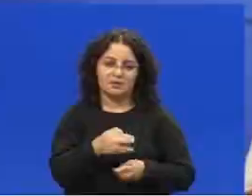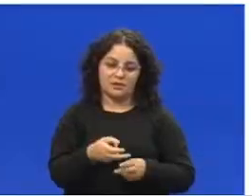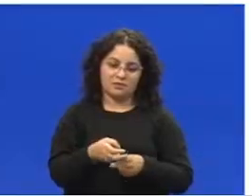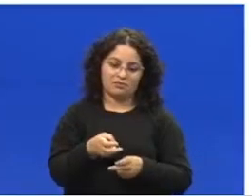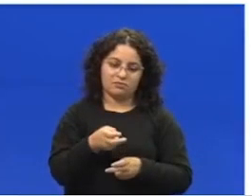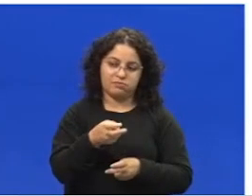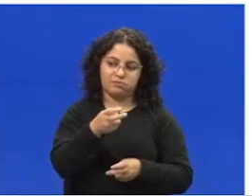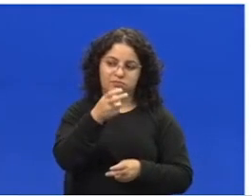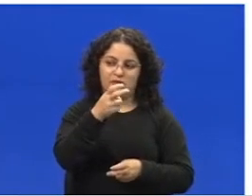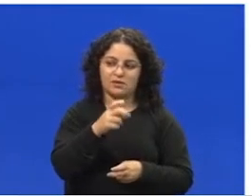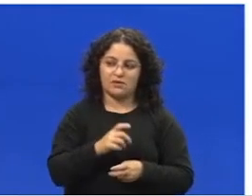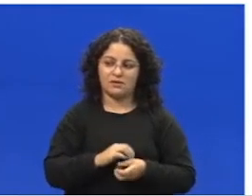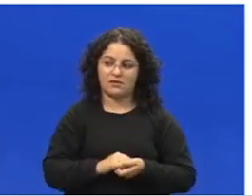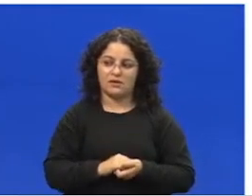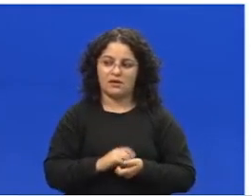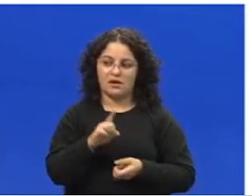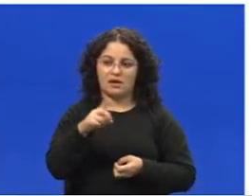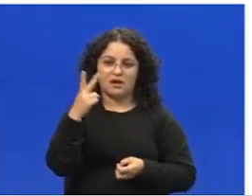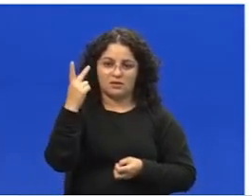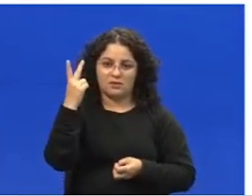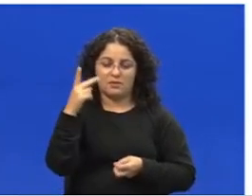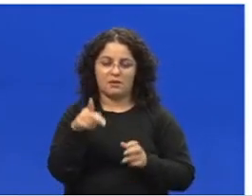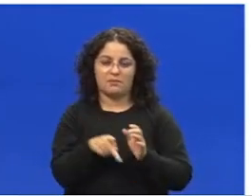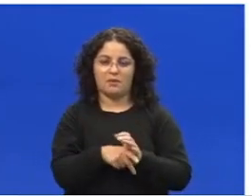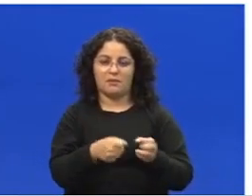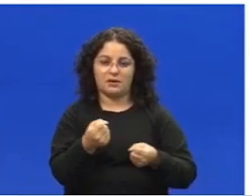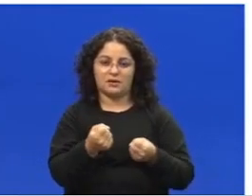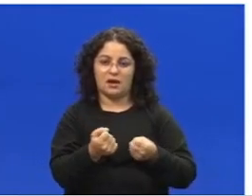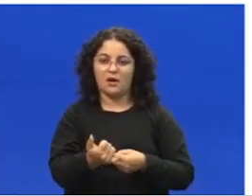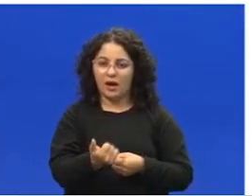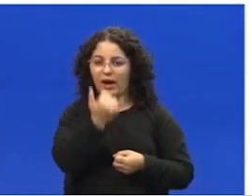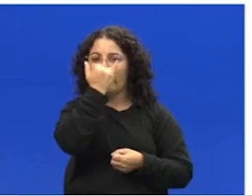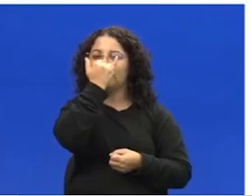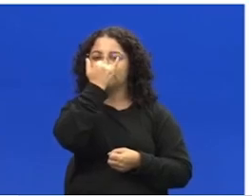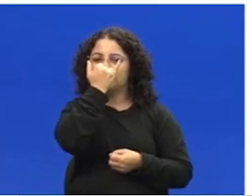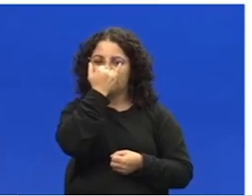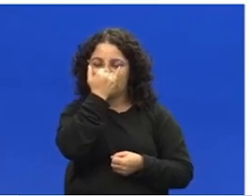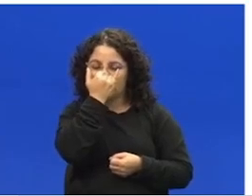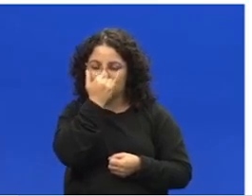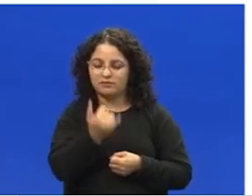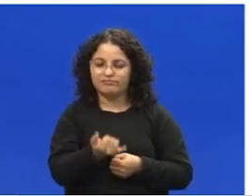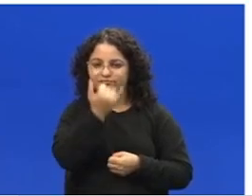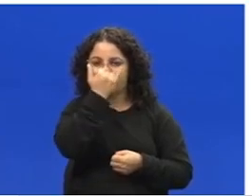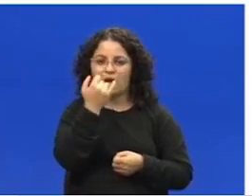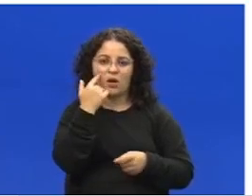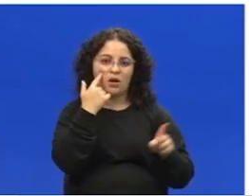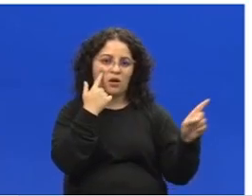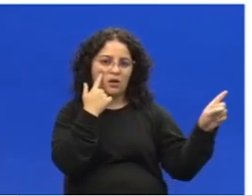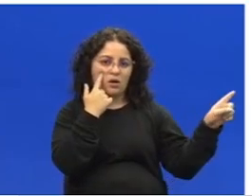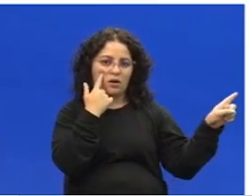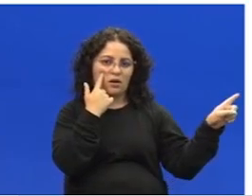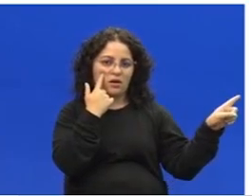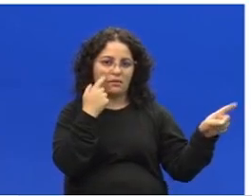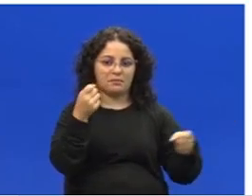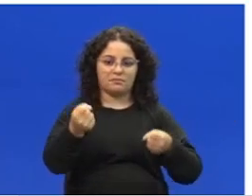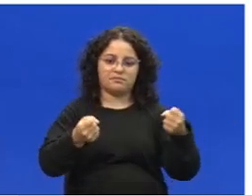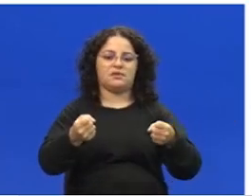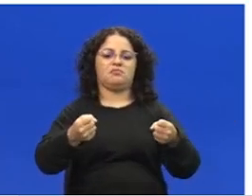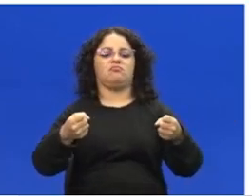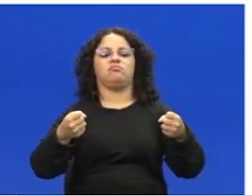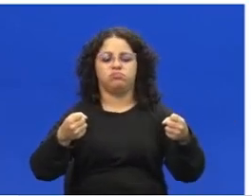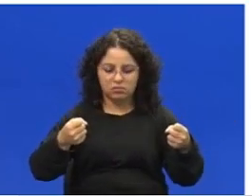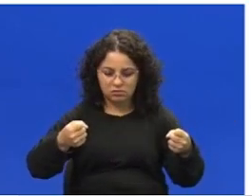cervical, elas são muito comuns em acidentes de carro, né, principalmente as fraturas que a gente chama por chicote em hiperextensão,